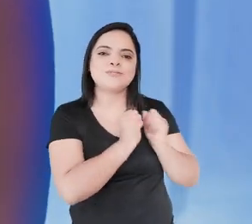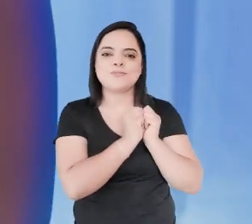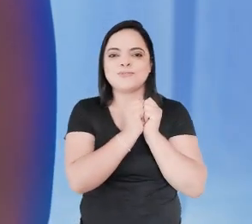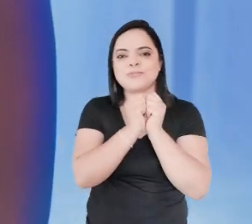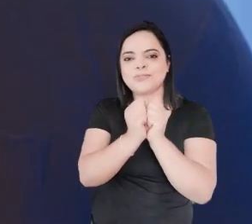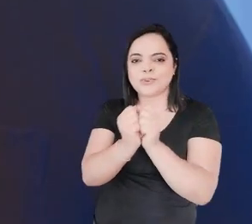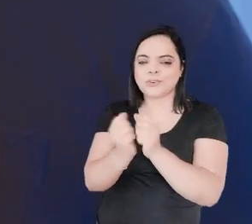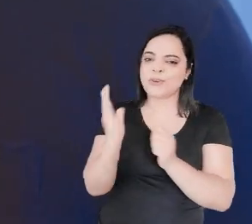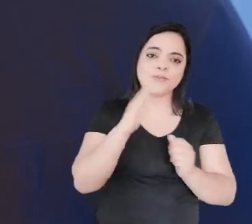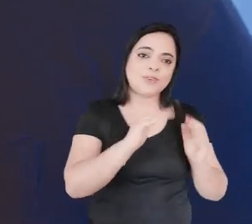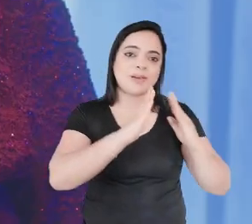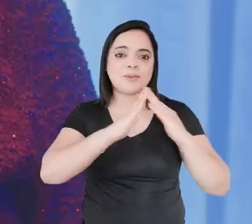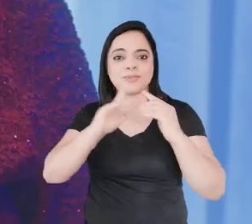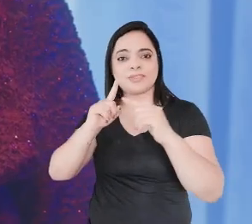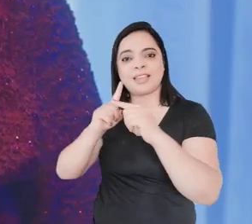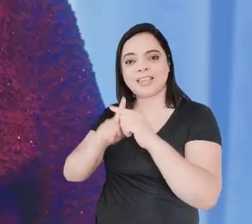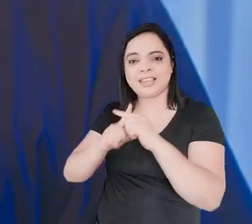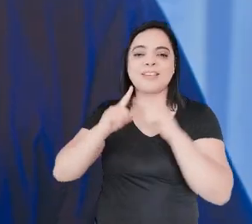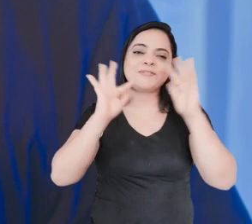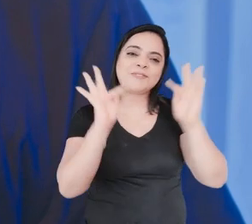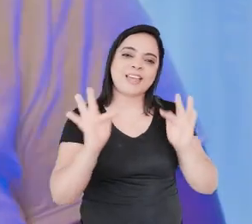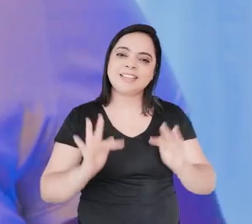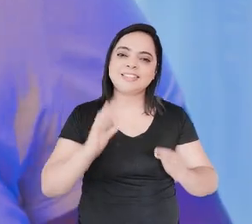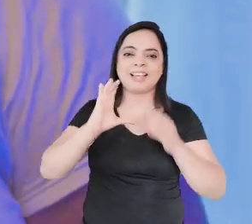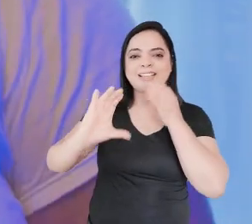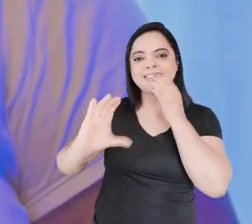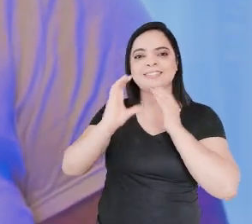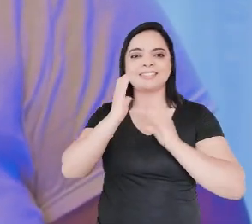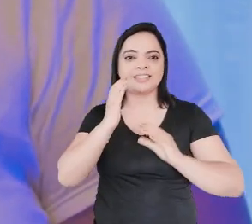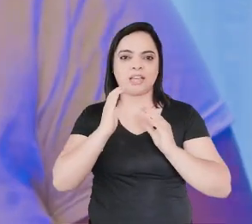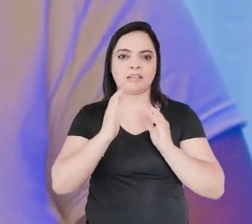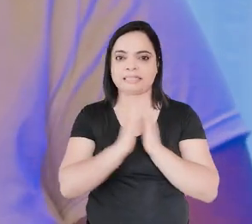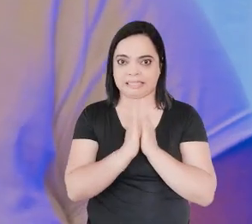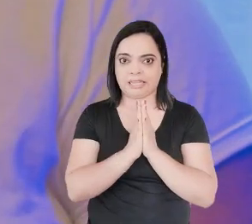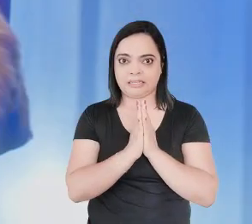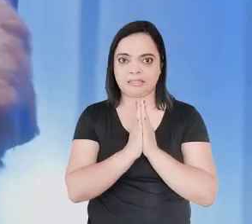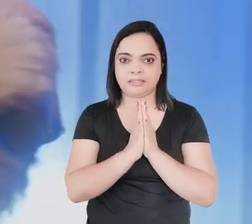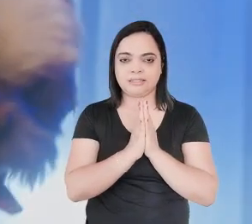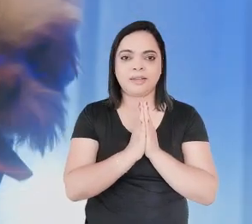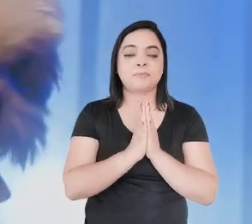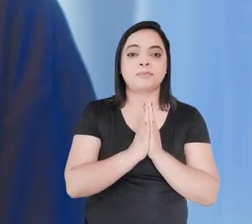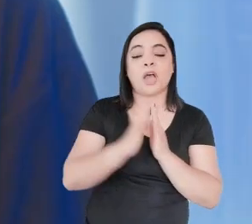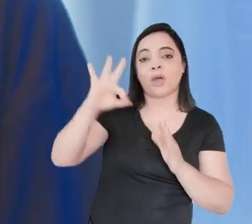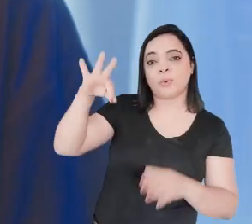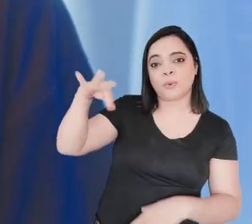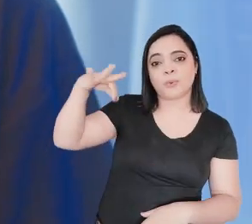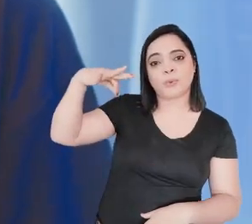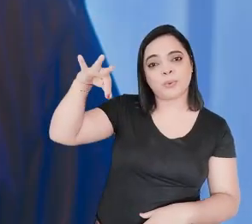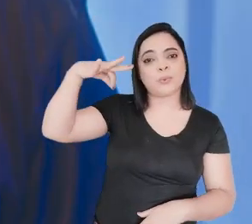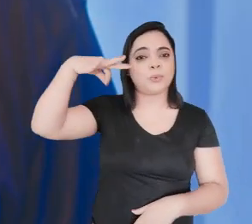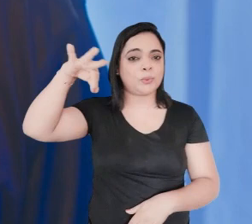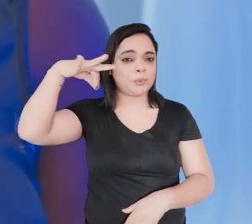e ela. Vamos à capela. Felizes a cantar. A rezar, né? Ao soar o